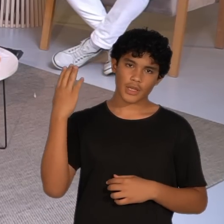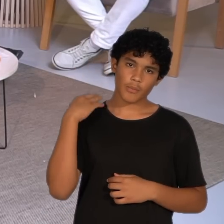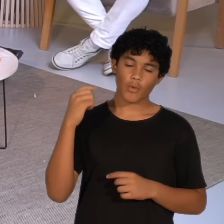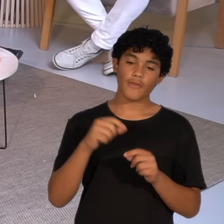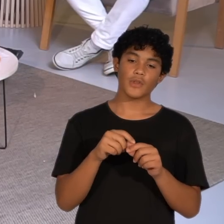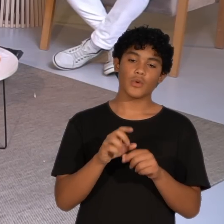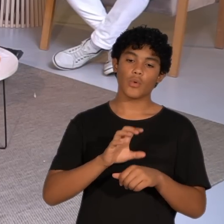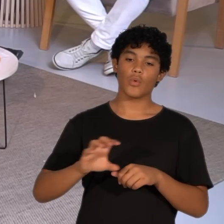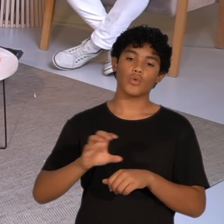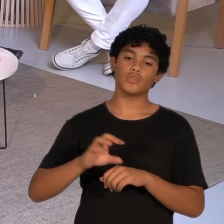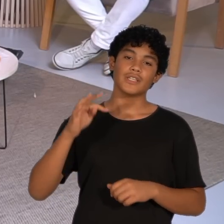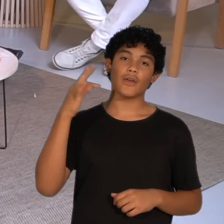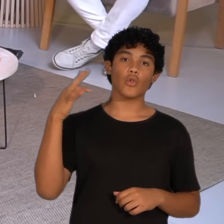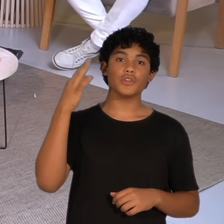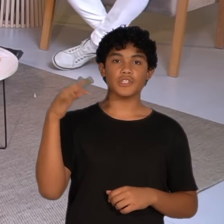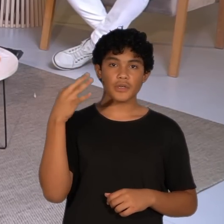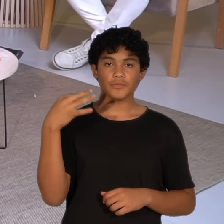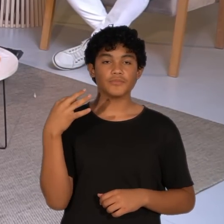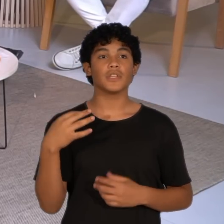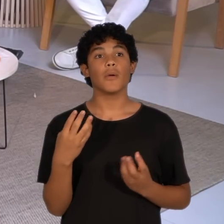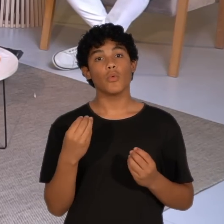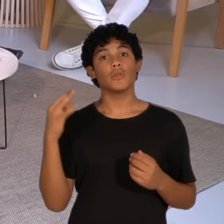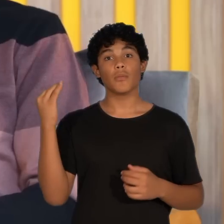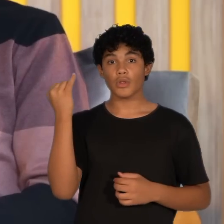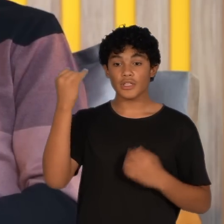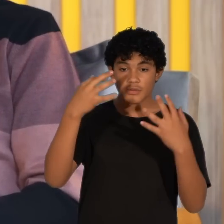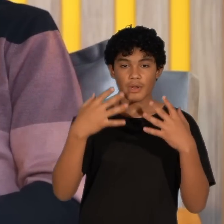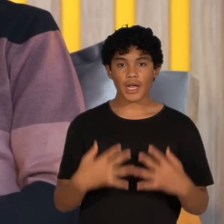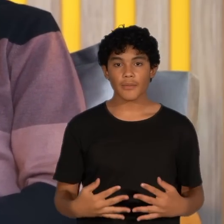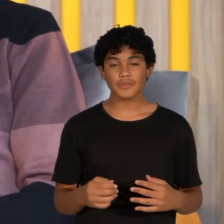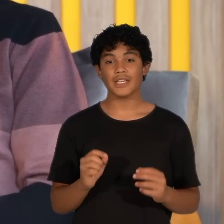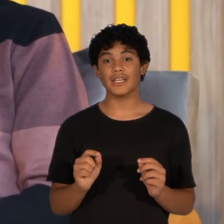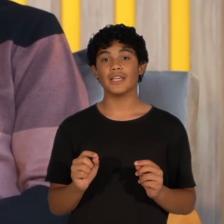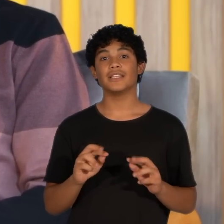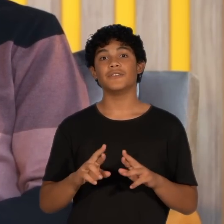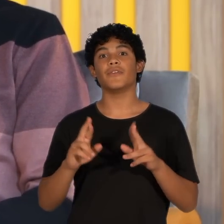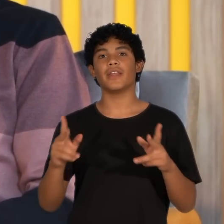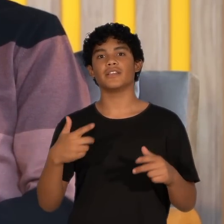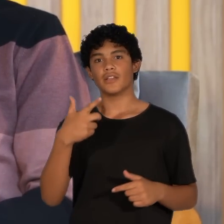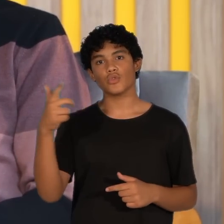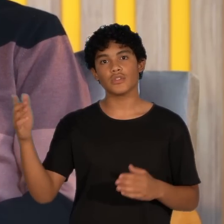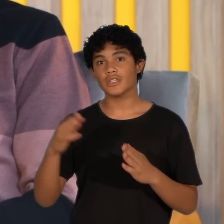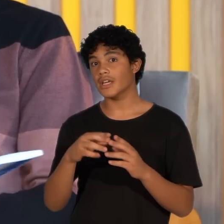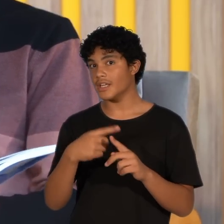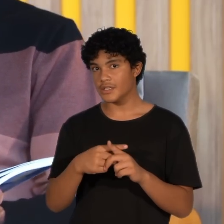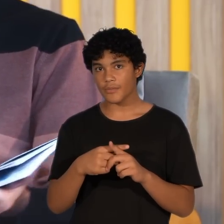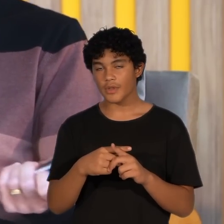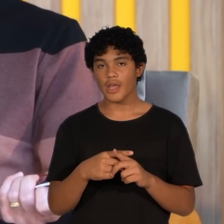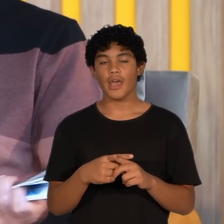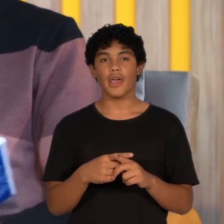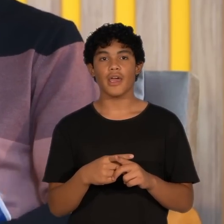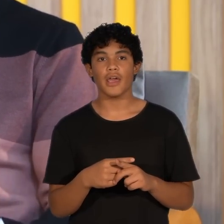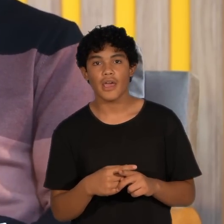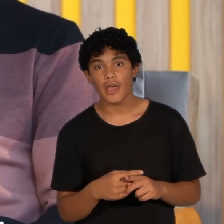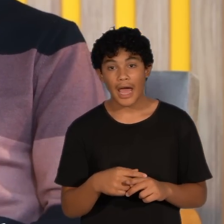fez o curso de teologia, e é até bom aqui explicar, né, Tony, que diferente de outras igrejas, a Igreja Adventista não é